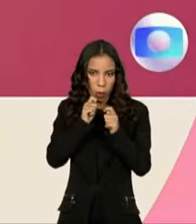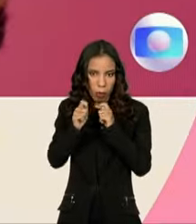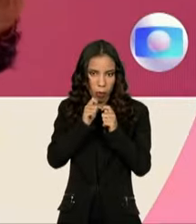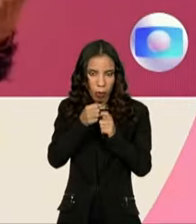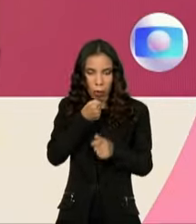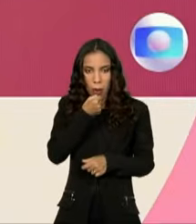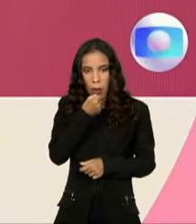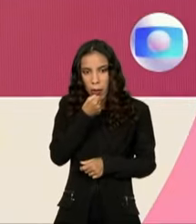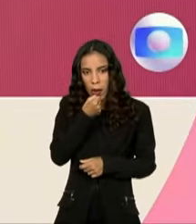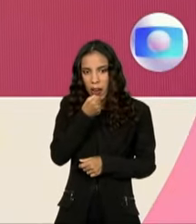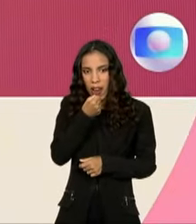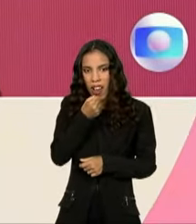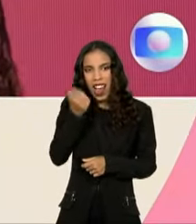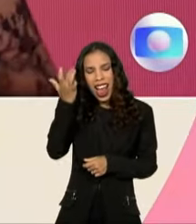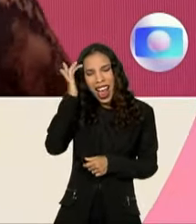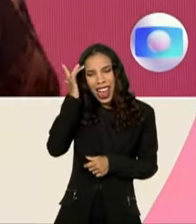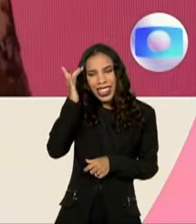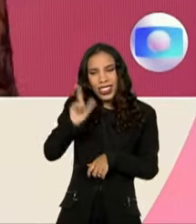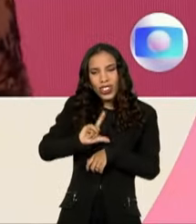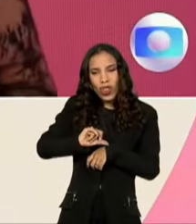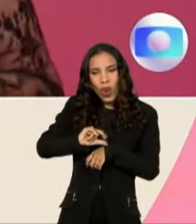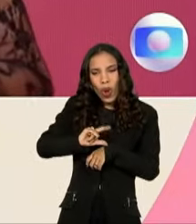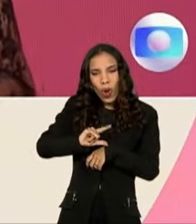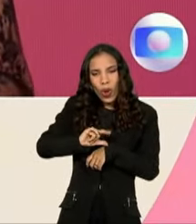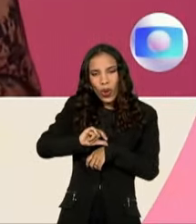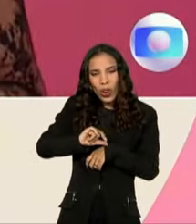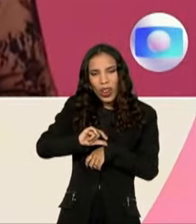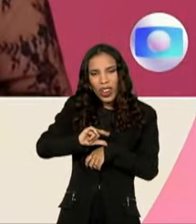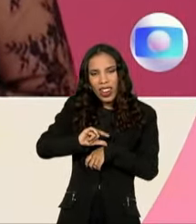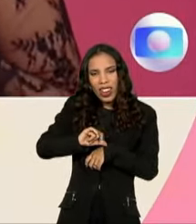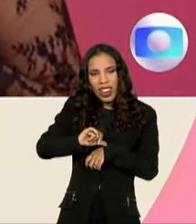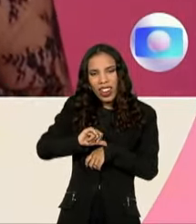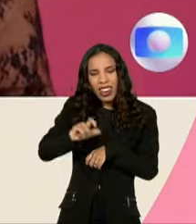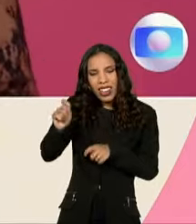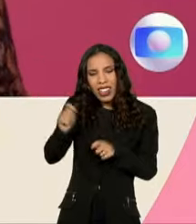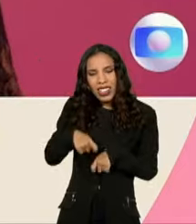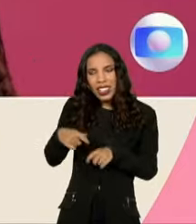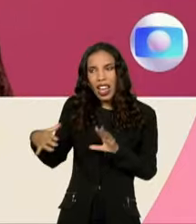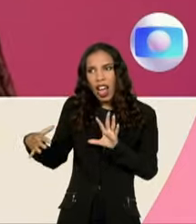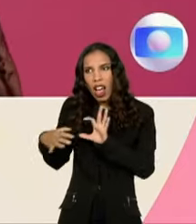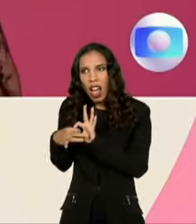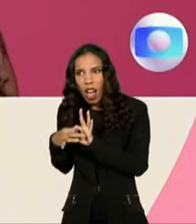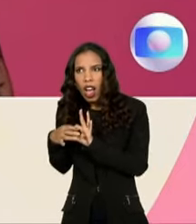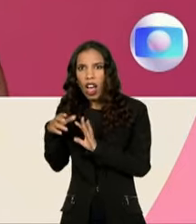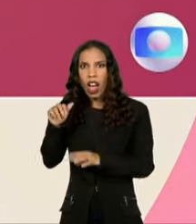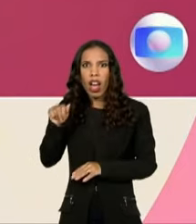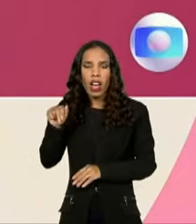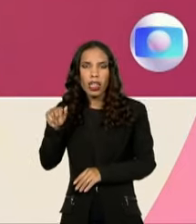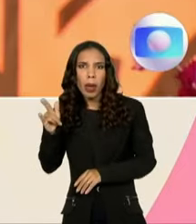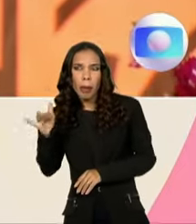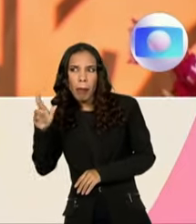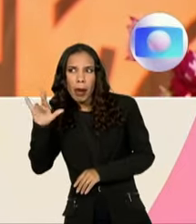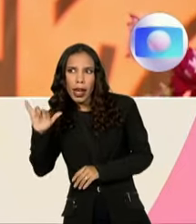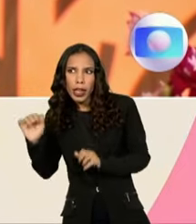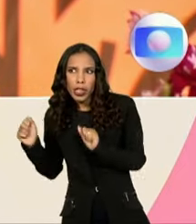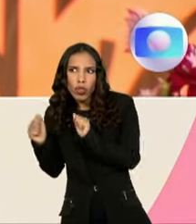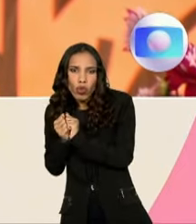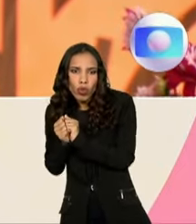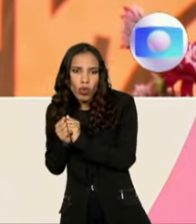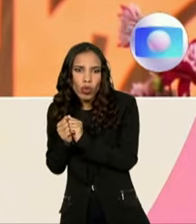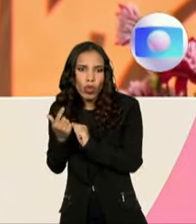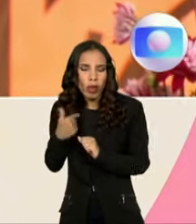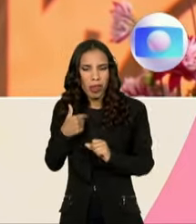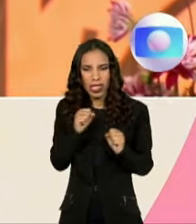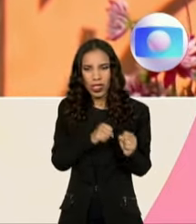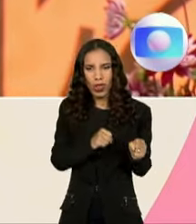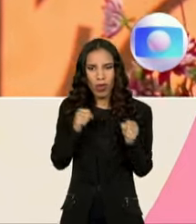querendo um espaço de programa, eu falei, eu acho que esse horário aqui vai dar liga, eu perto da Ana Maria, eu achava que claro. Daria a liga, mas eu não teria esse poder,